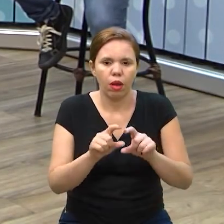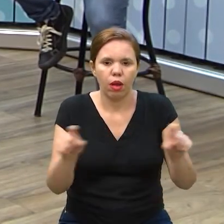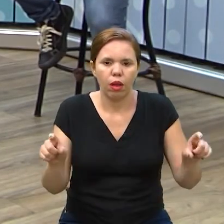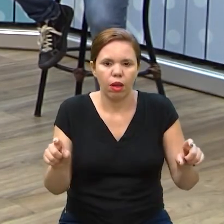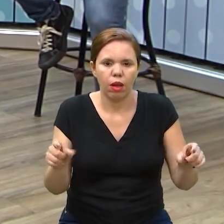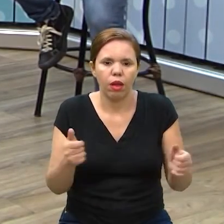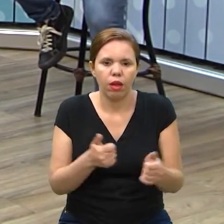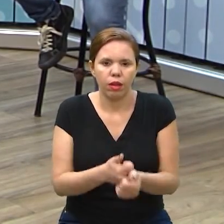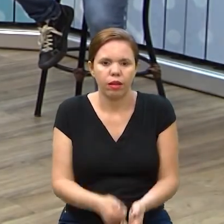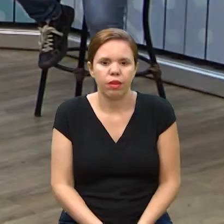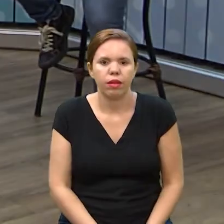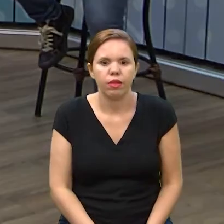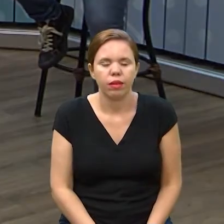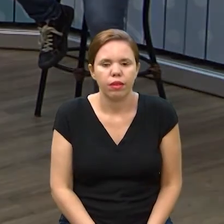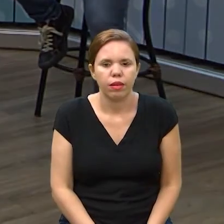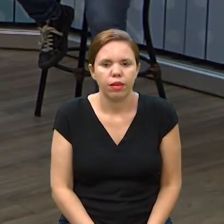vocês?